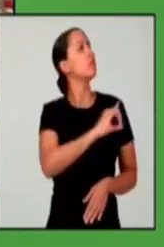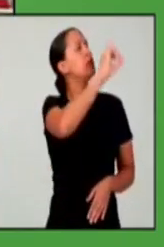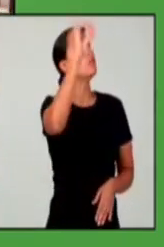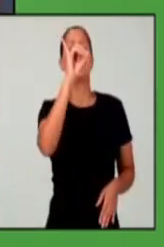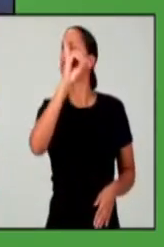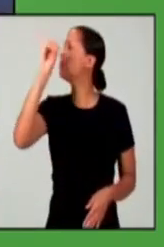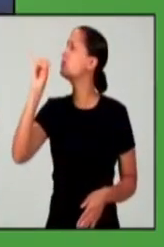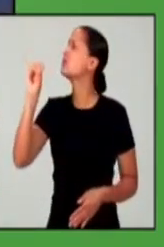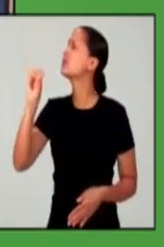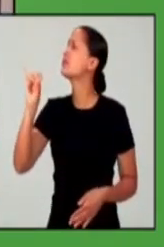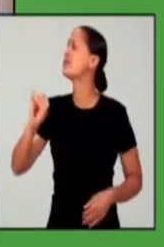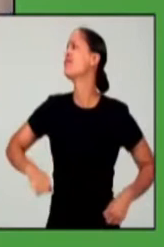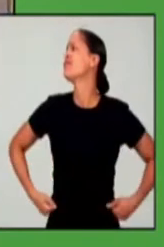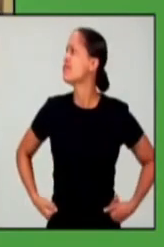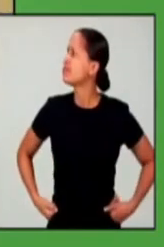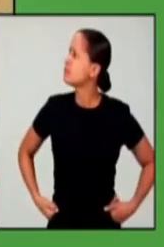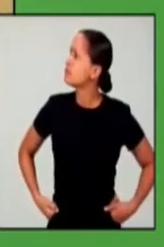Oi!